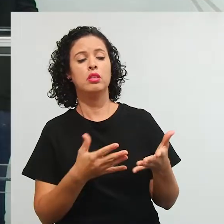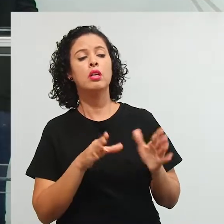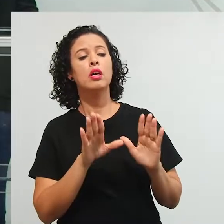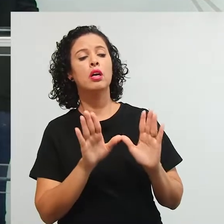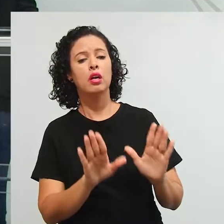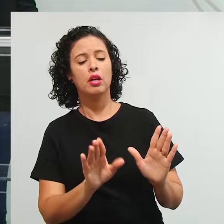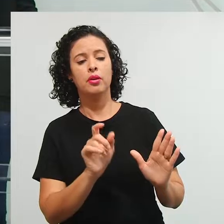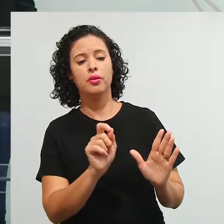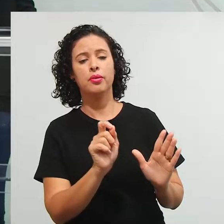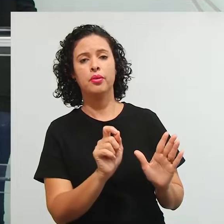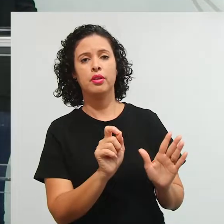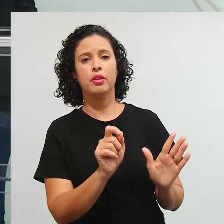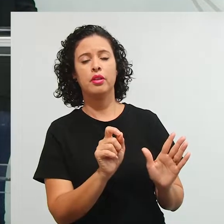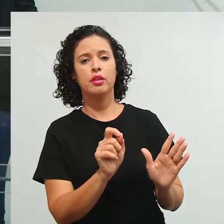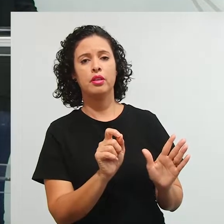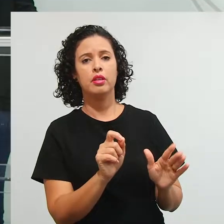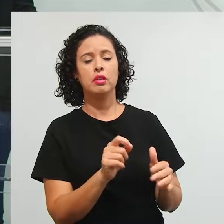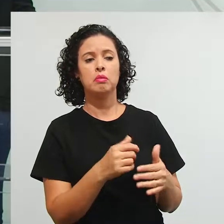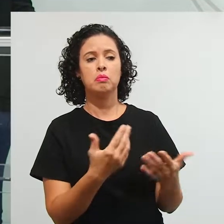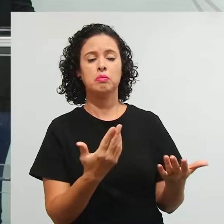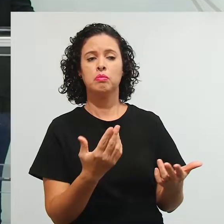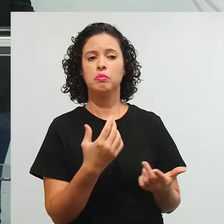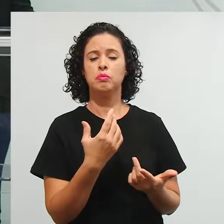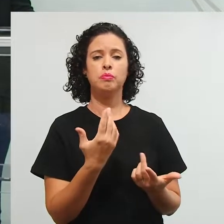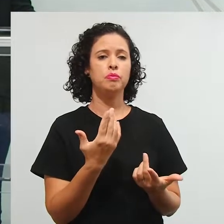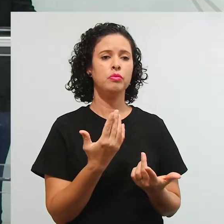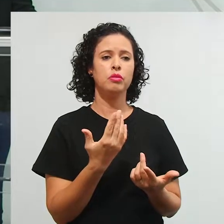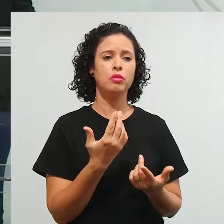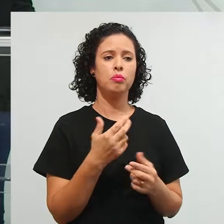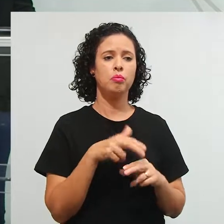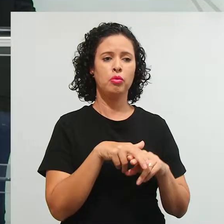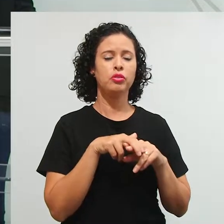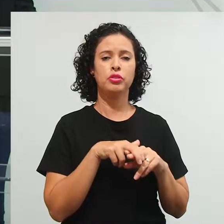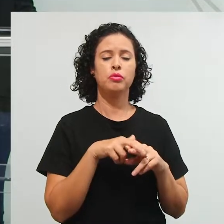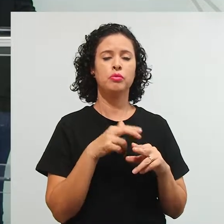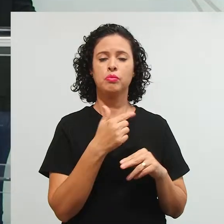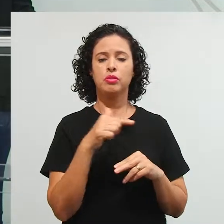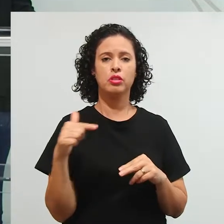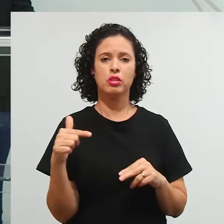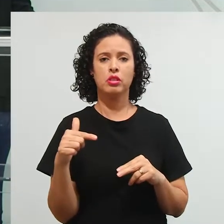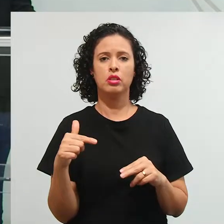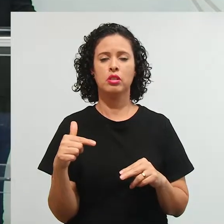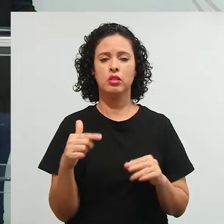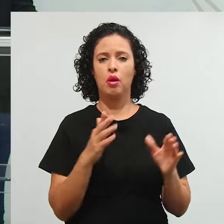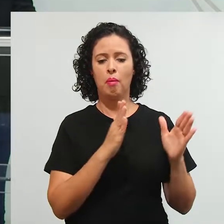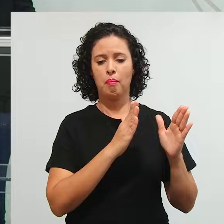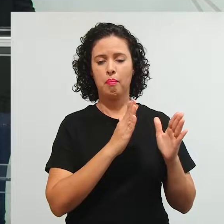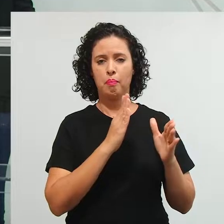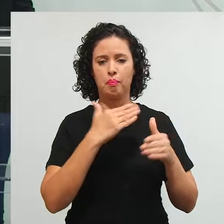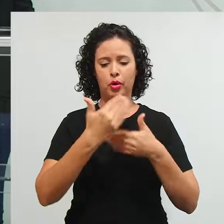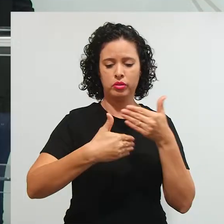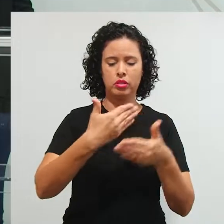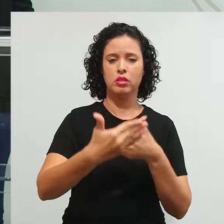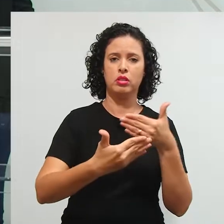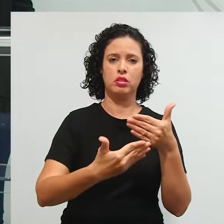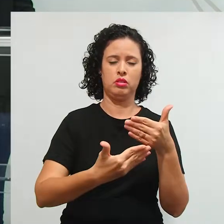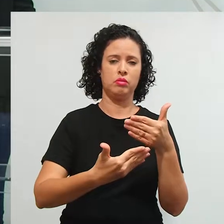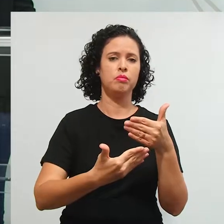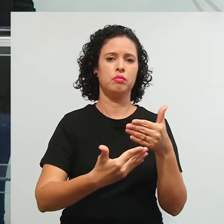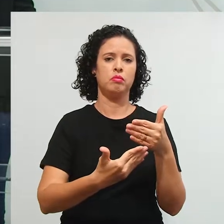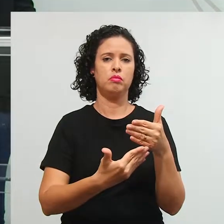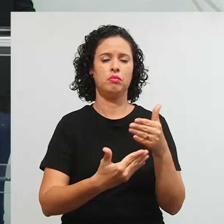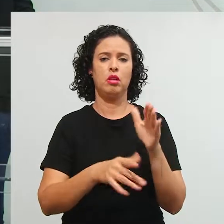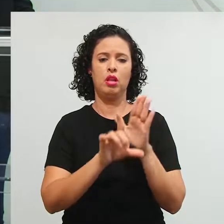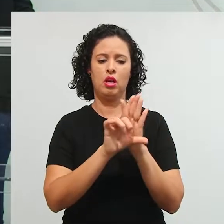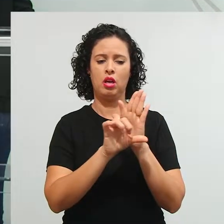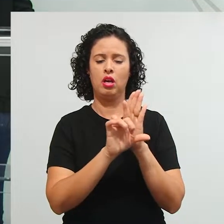essa despesa, por qual motivo não se sabe, não acompanhou o processo legal conforme determina a